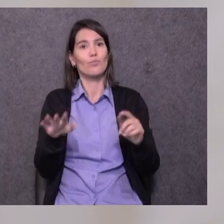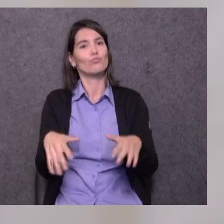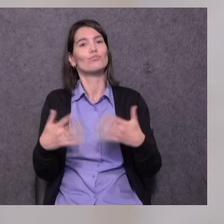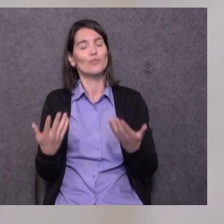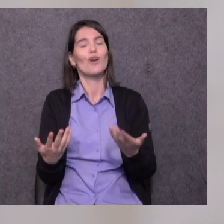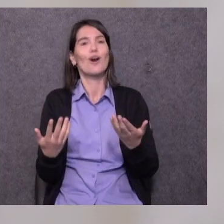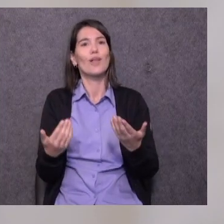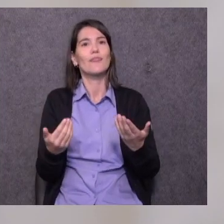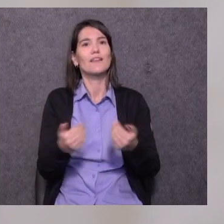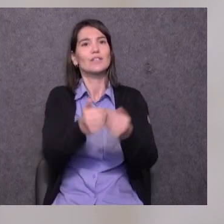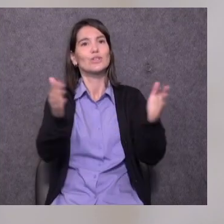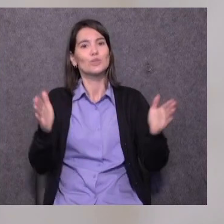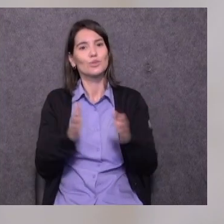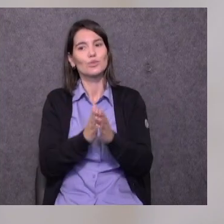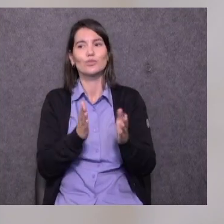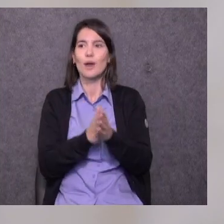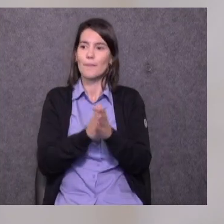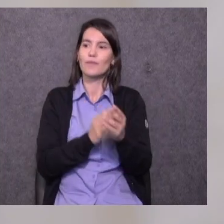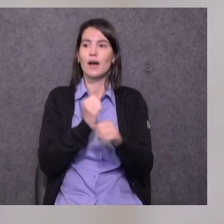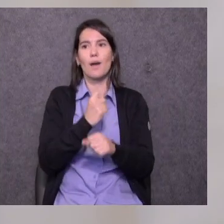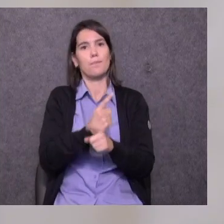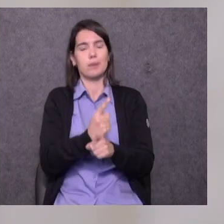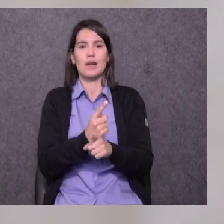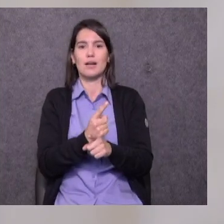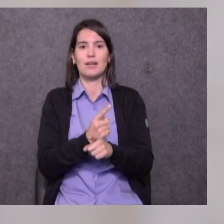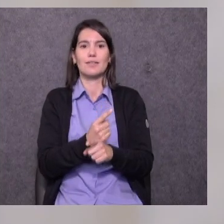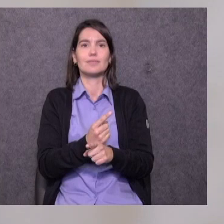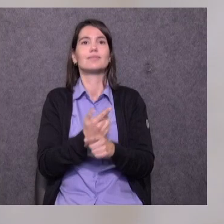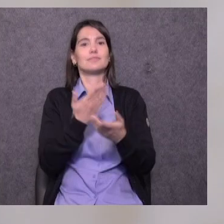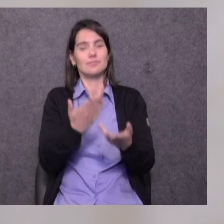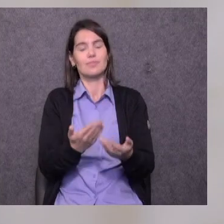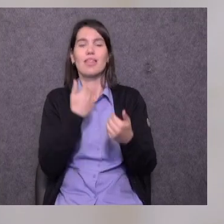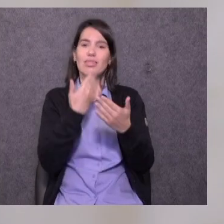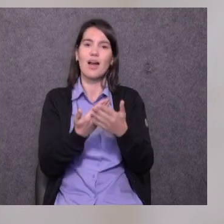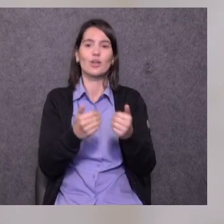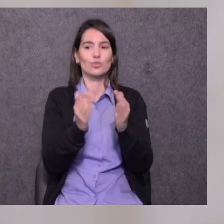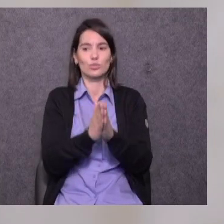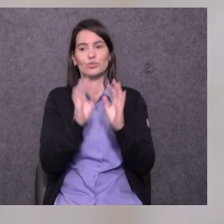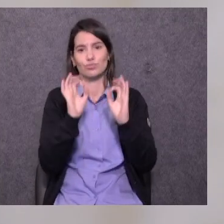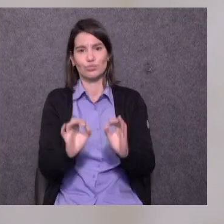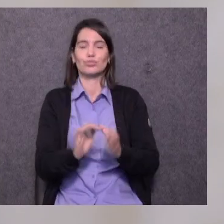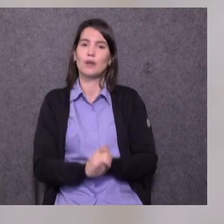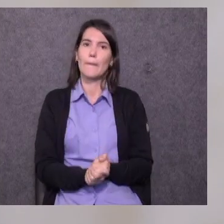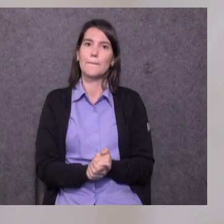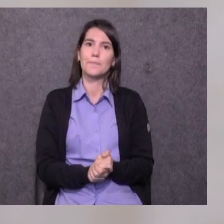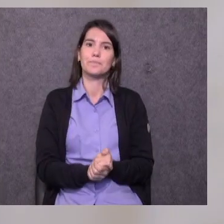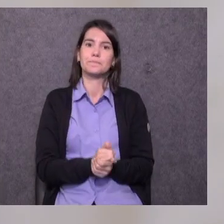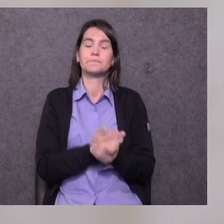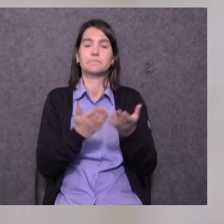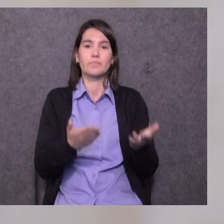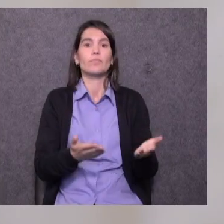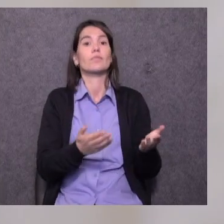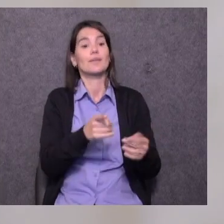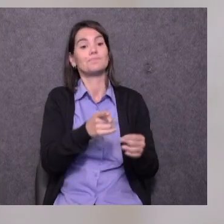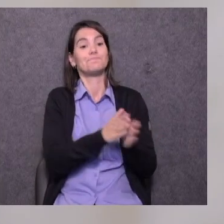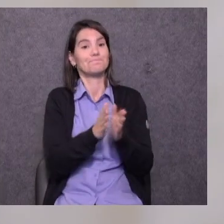de todos e só assim se chegará mesmo a todos. Esta complementariedade na diversidade